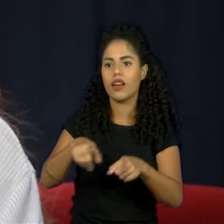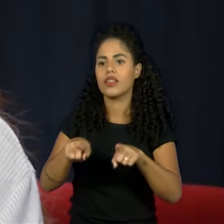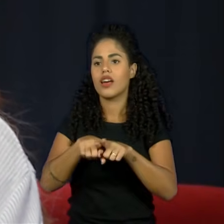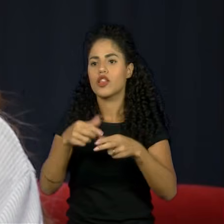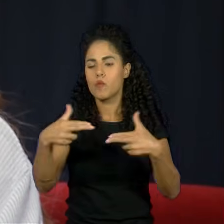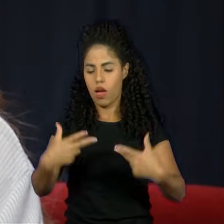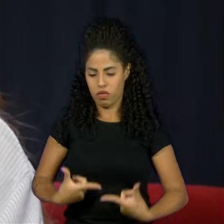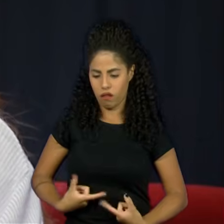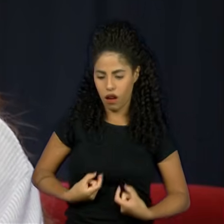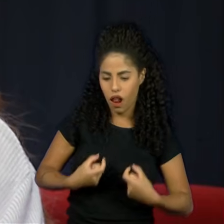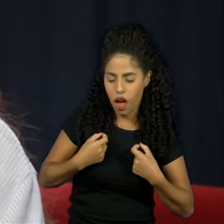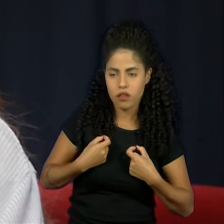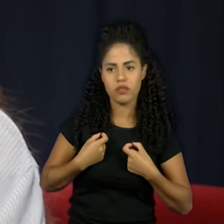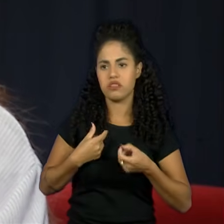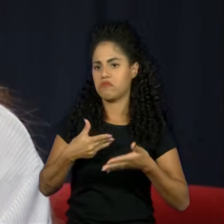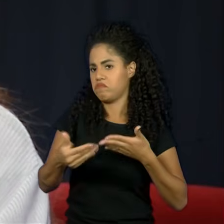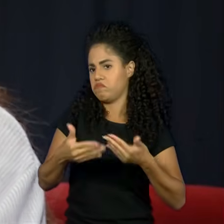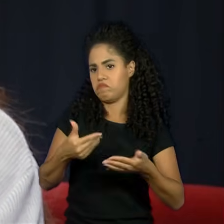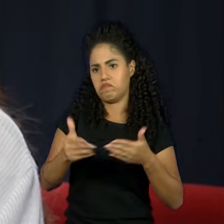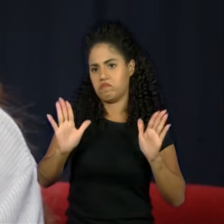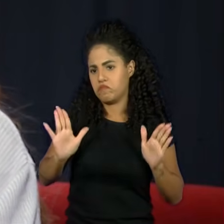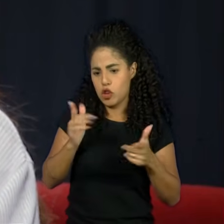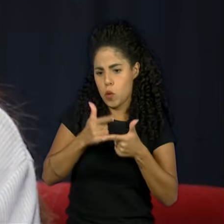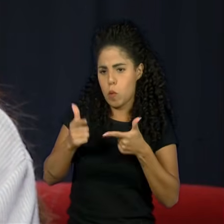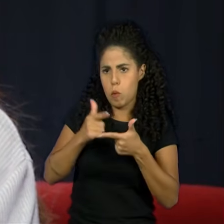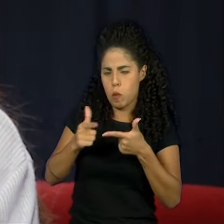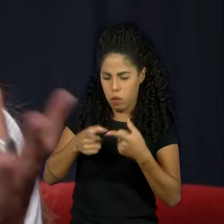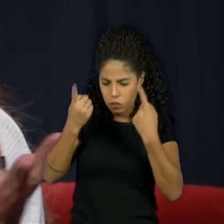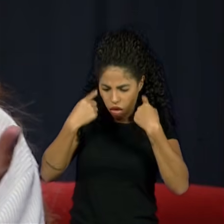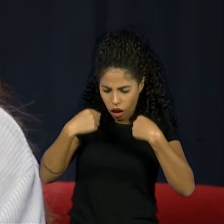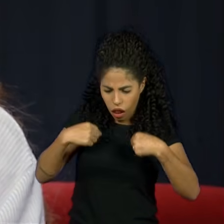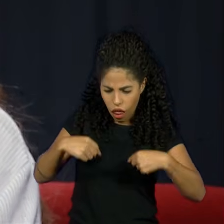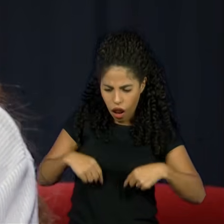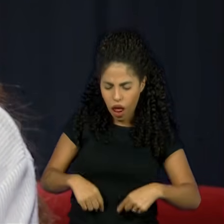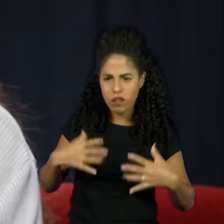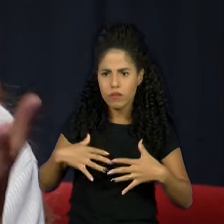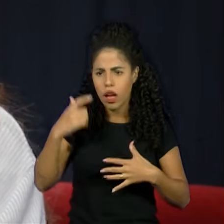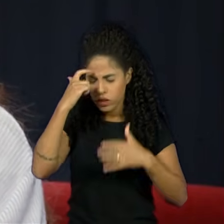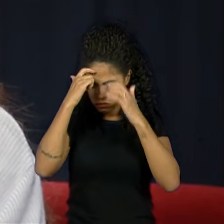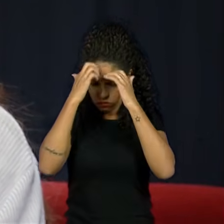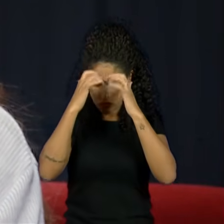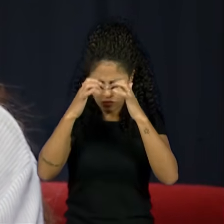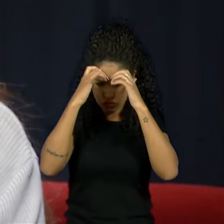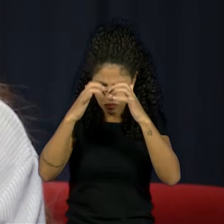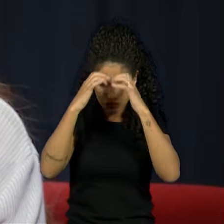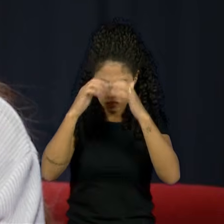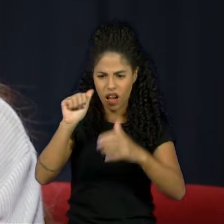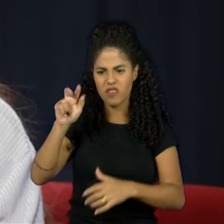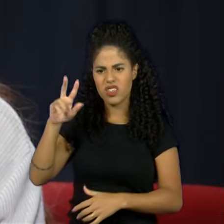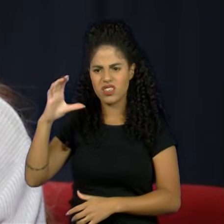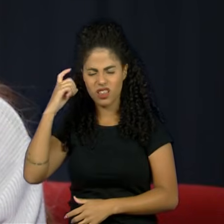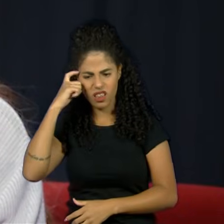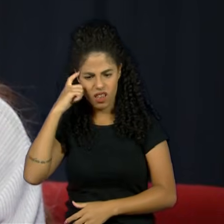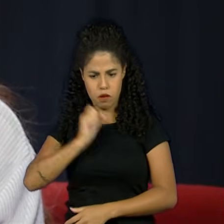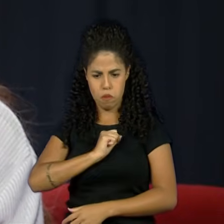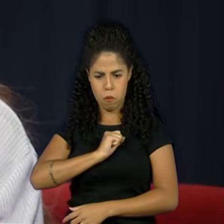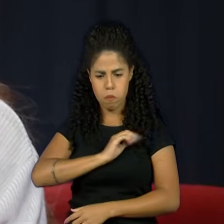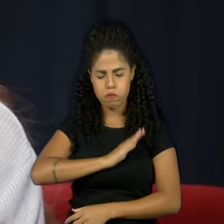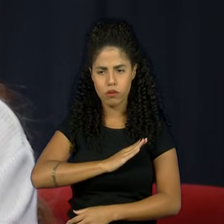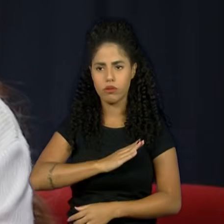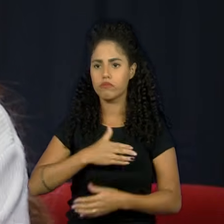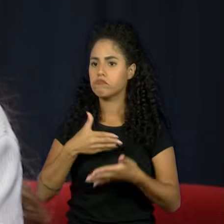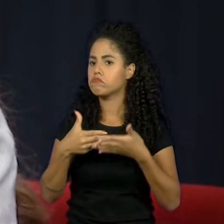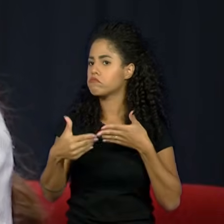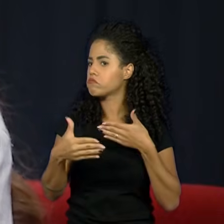você ter câncer ou doença neurológica, um acidente vascular cerebral, um infarto. Você